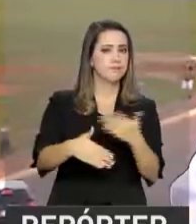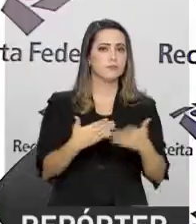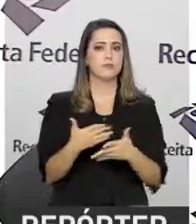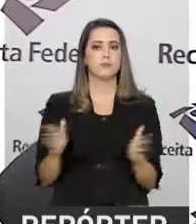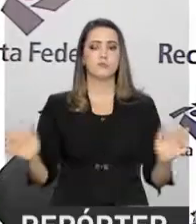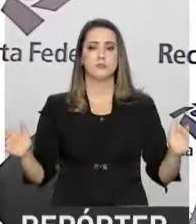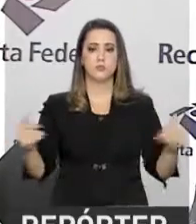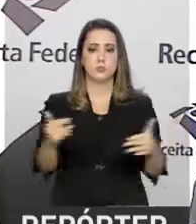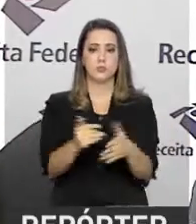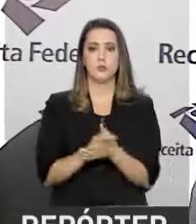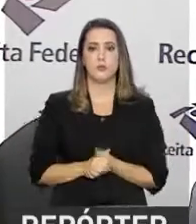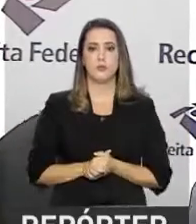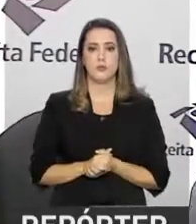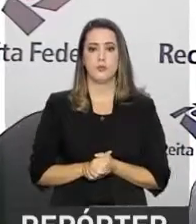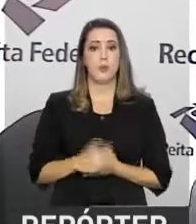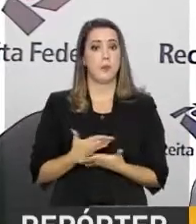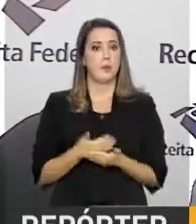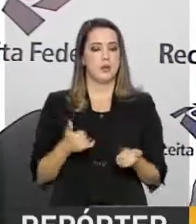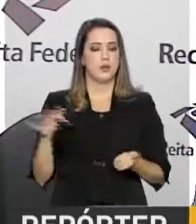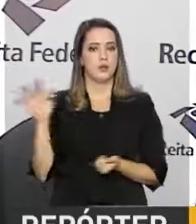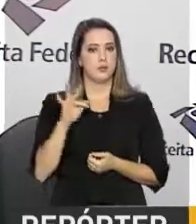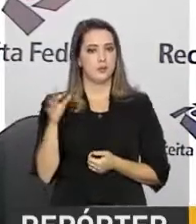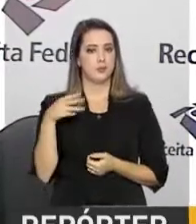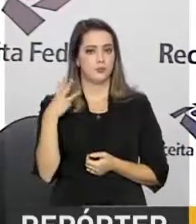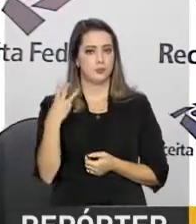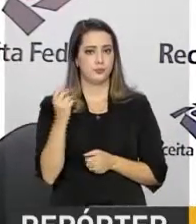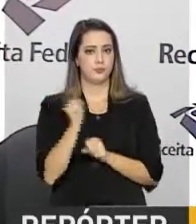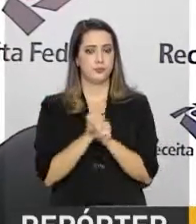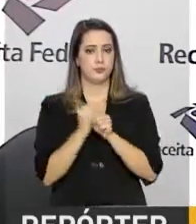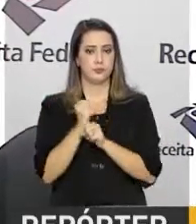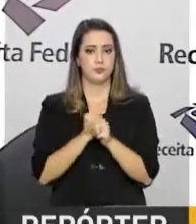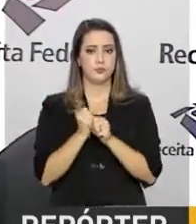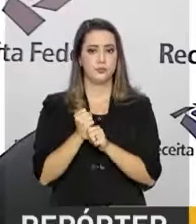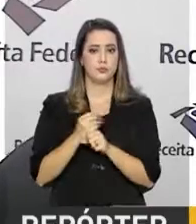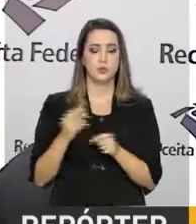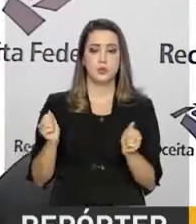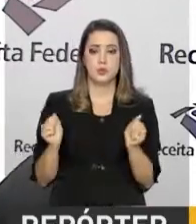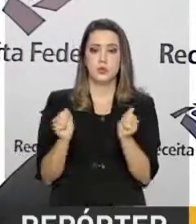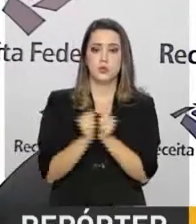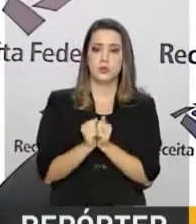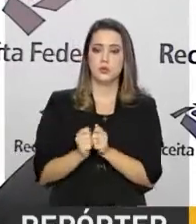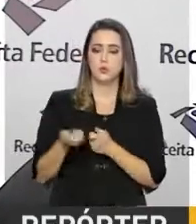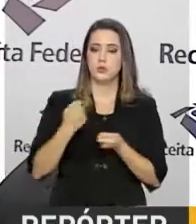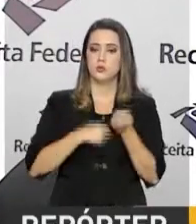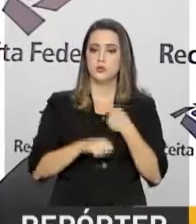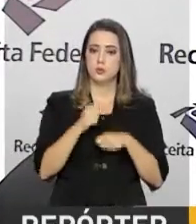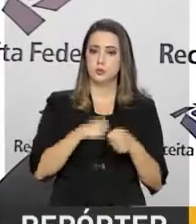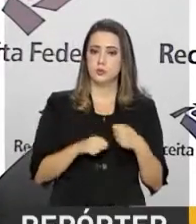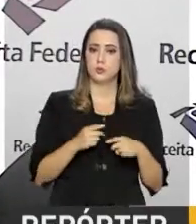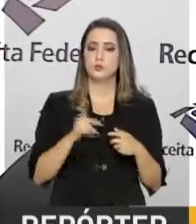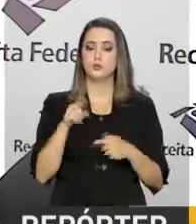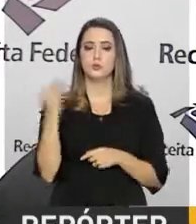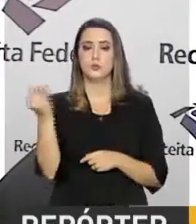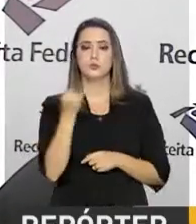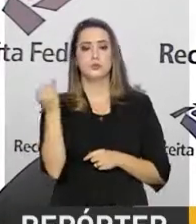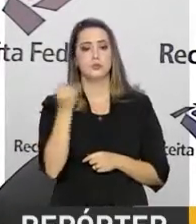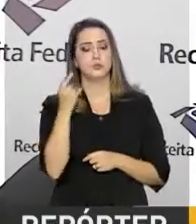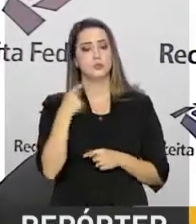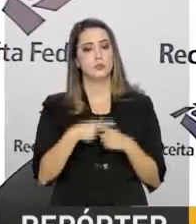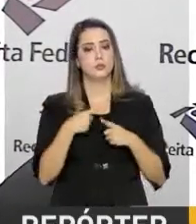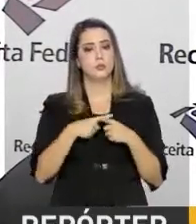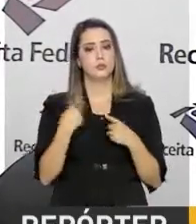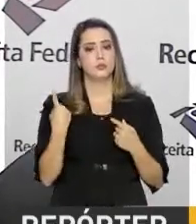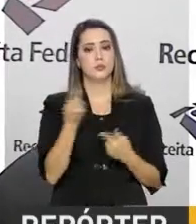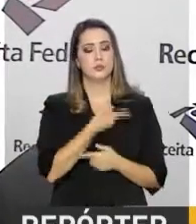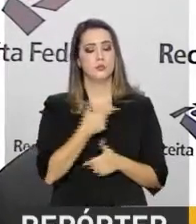arrecadação. Esse é o melhor fevereiro dos últimos 3 anos, está em linha com a retomada da atividade econômica. Isso é importante